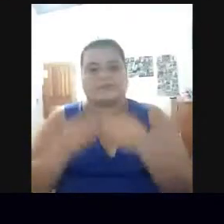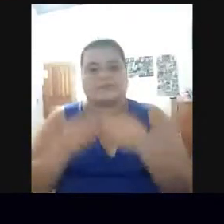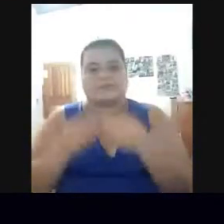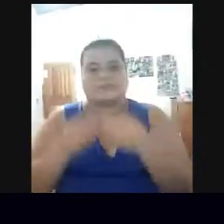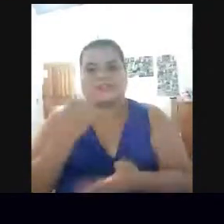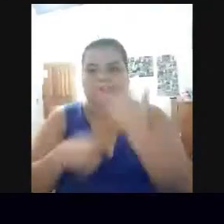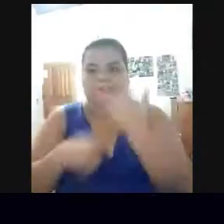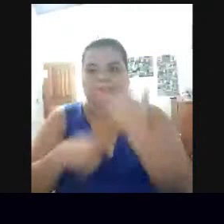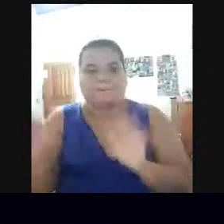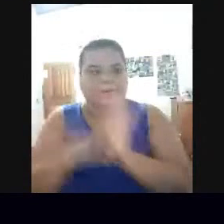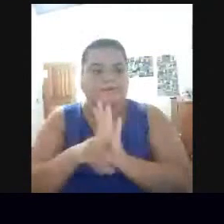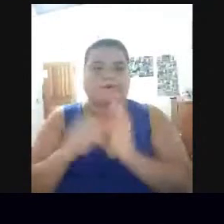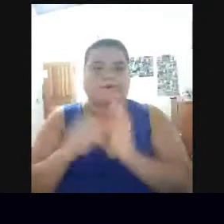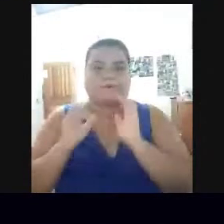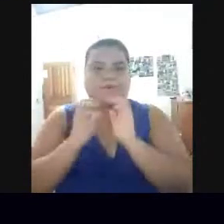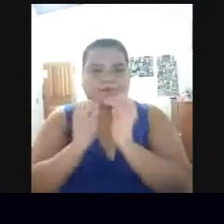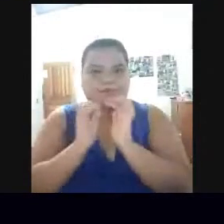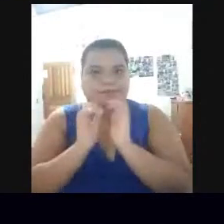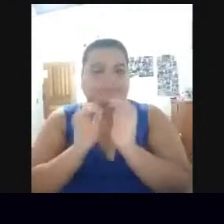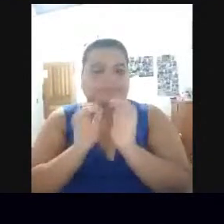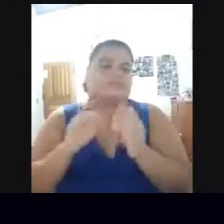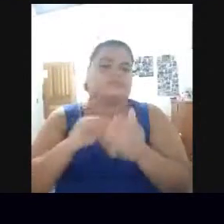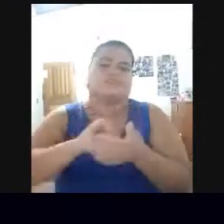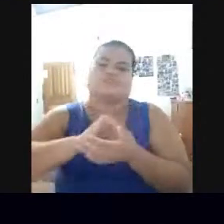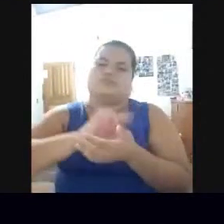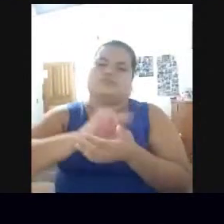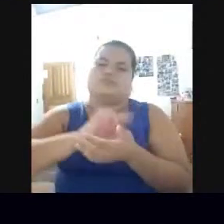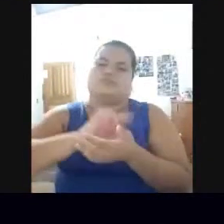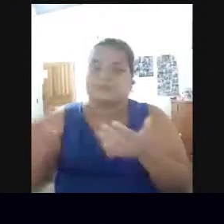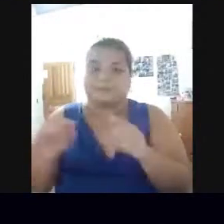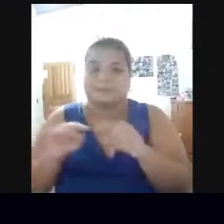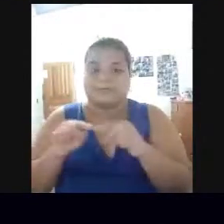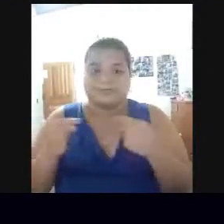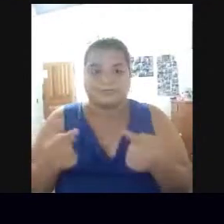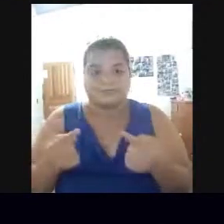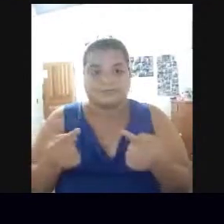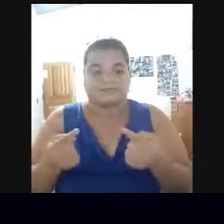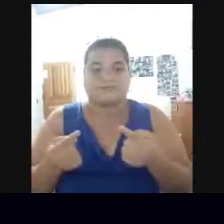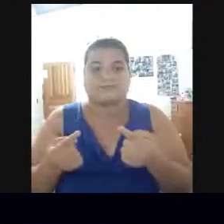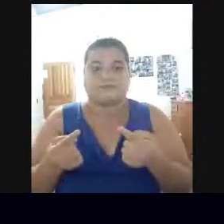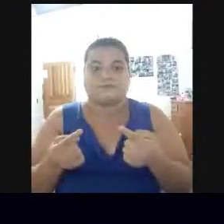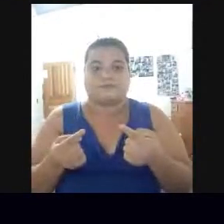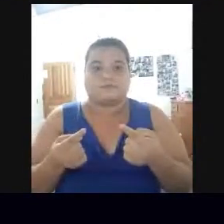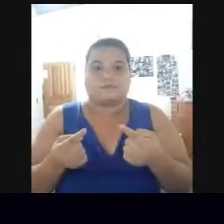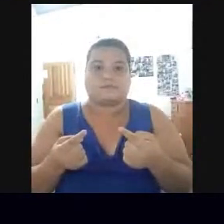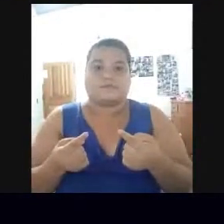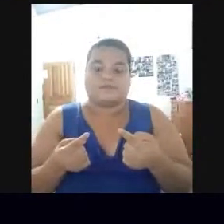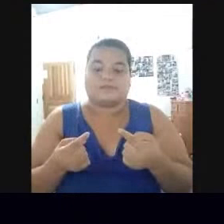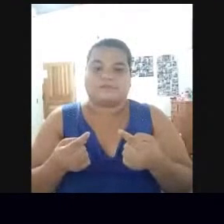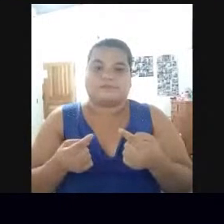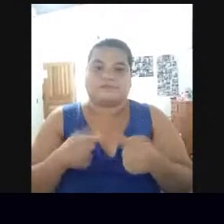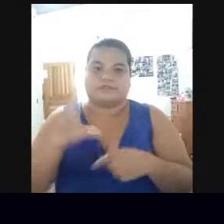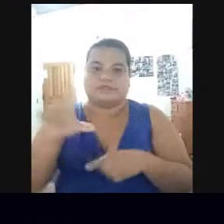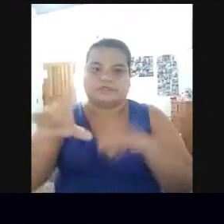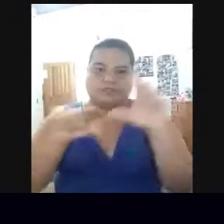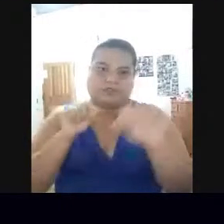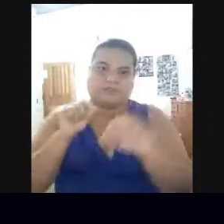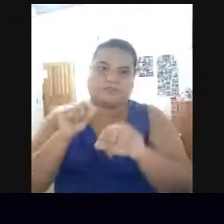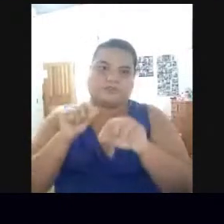indicados, como suplementar, mas assim, uma possibilidade é essa, a gente suplementar nos casos que a gente não